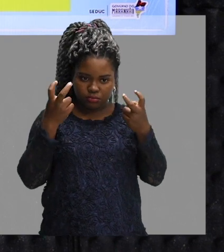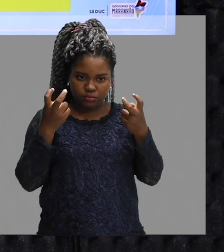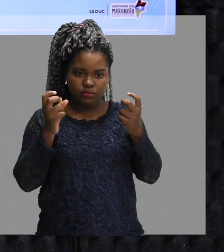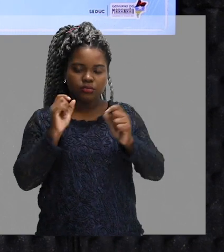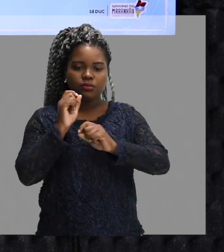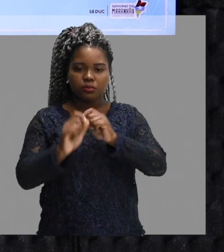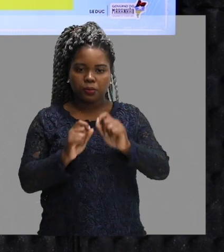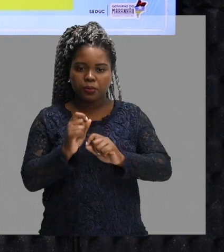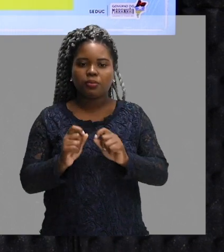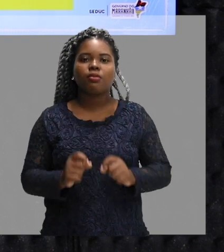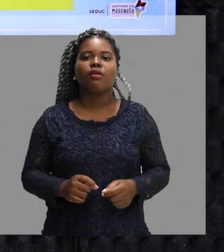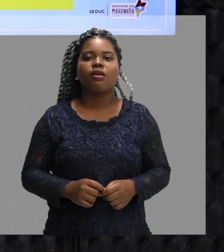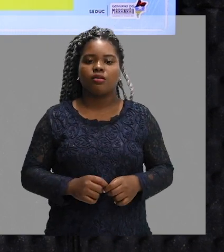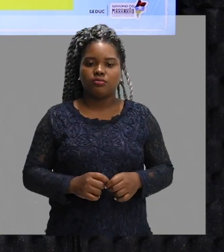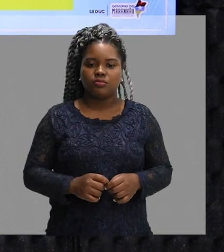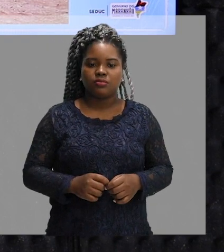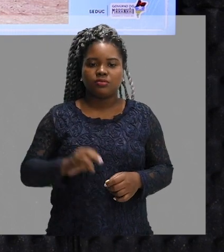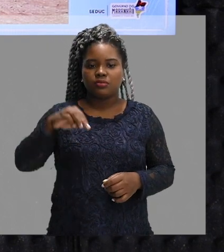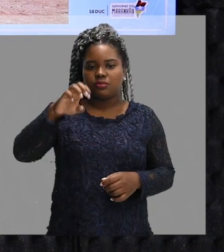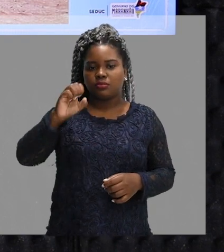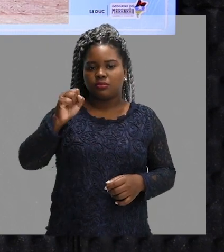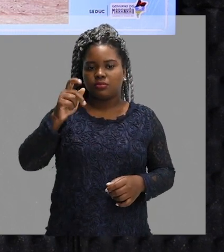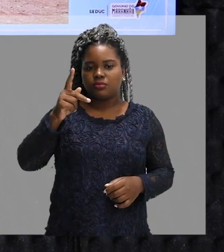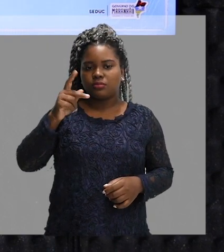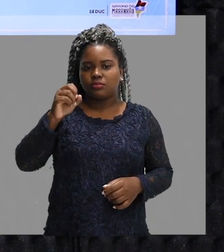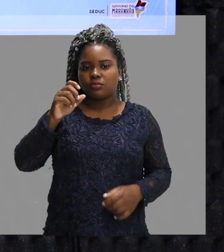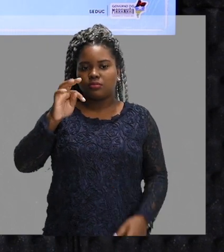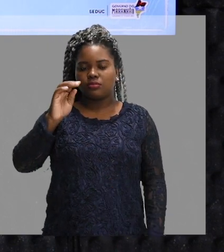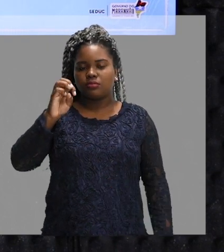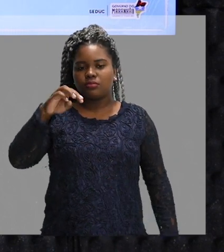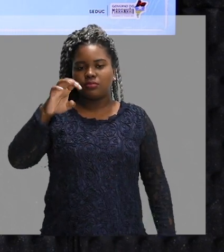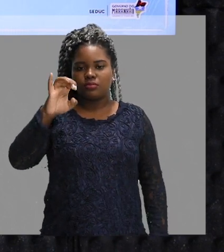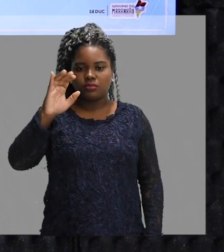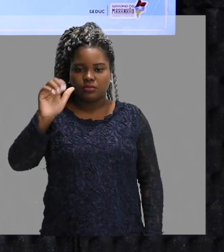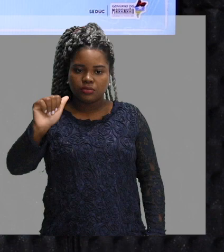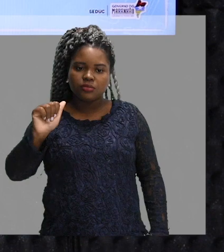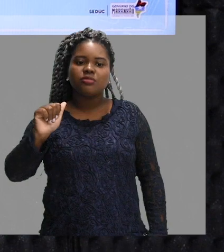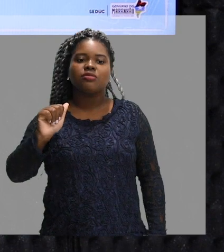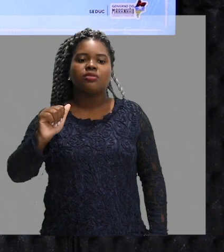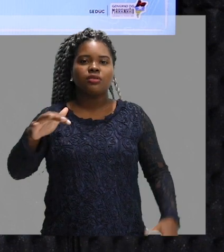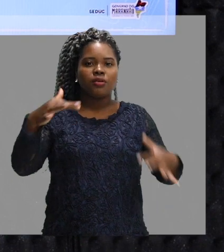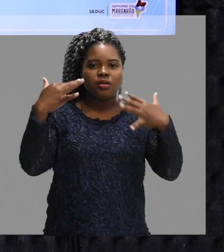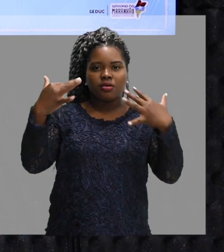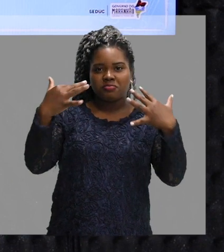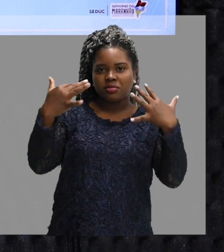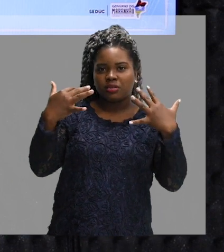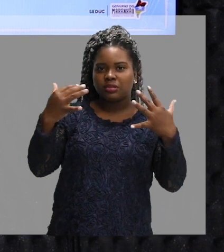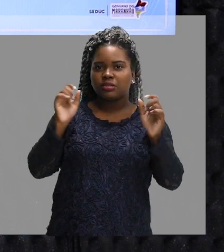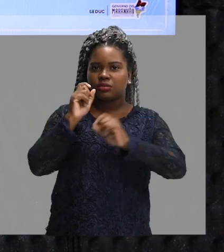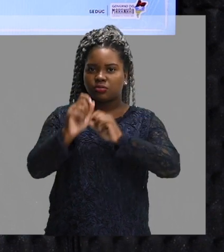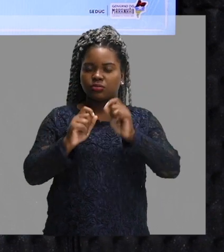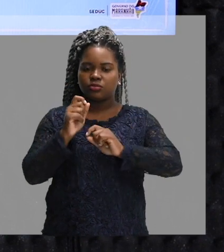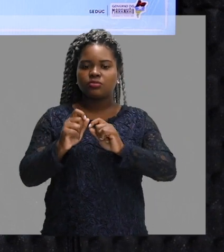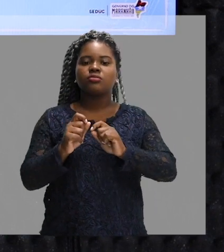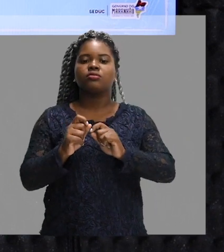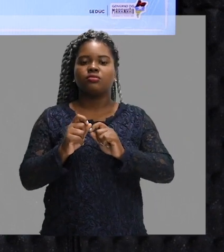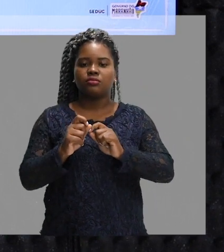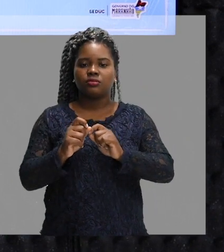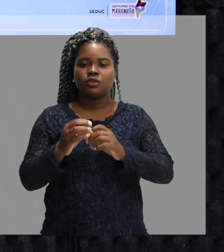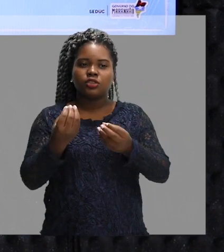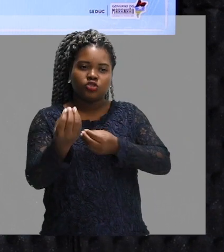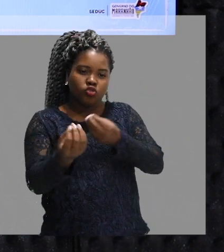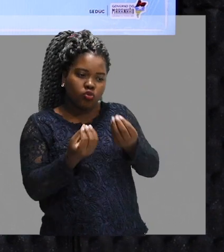pouquinho, que a Mesopotâmia, né, ela principalmente chama atenção por causa da